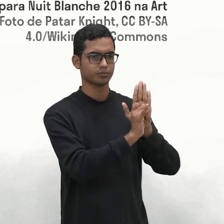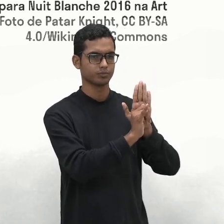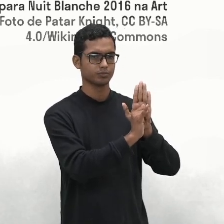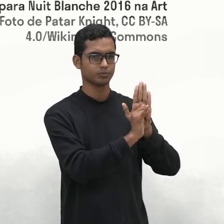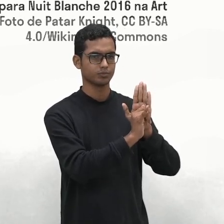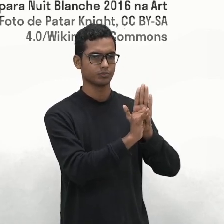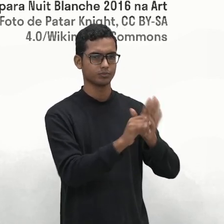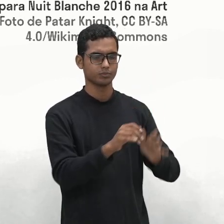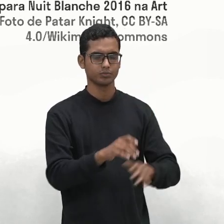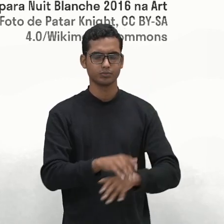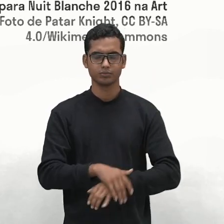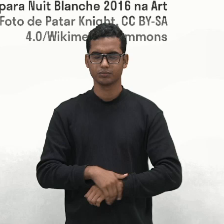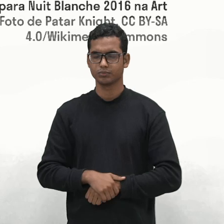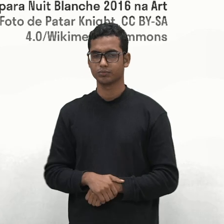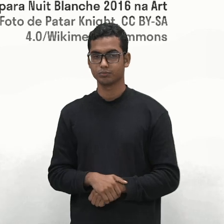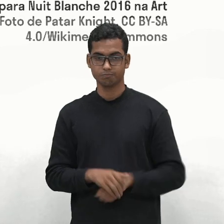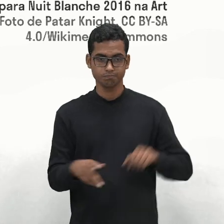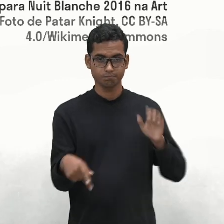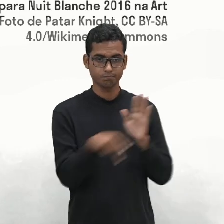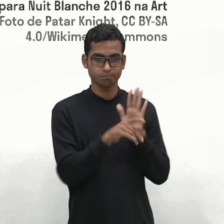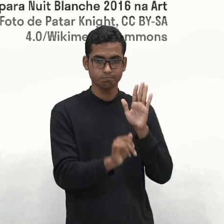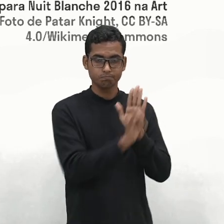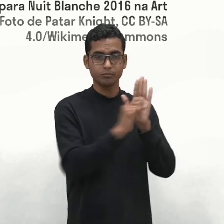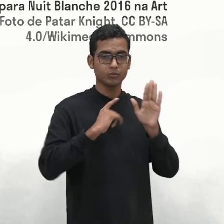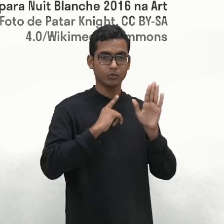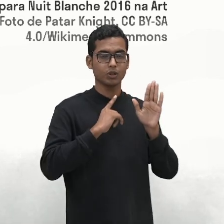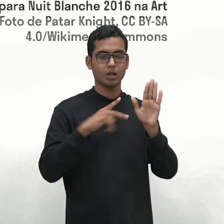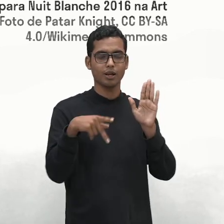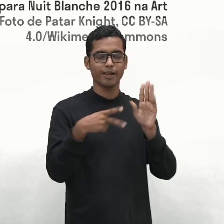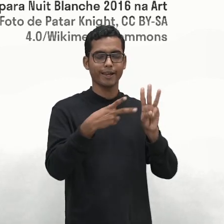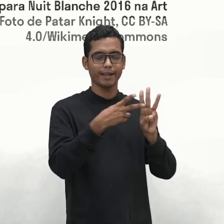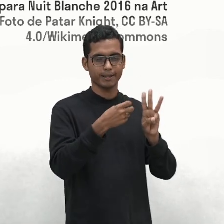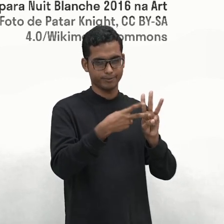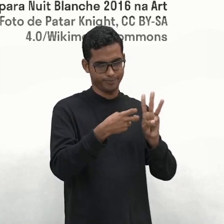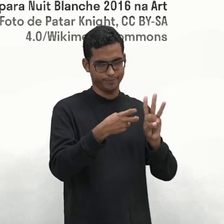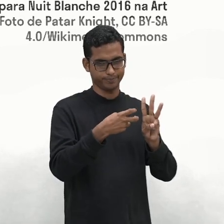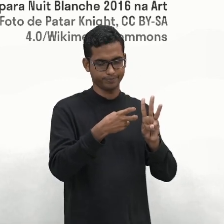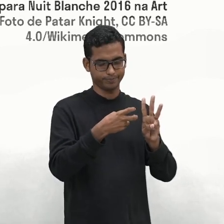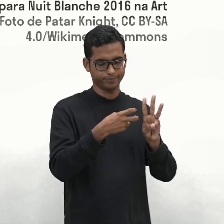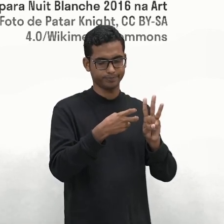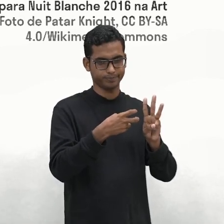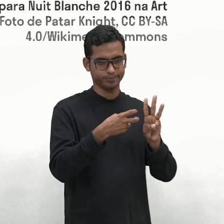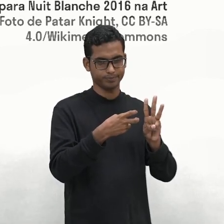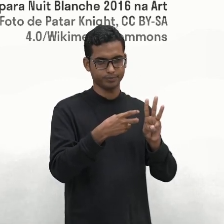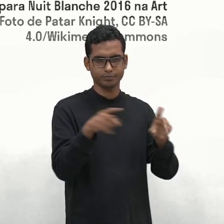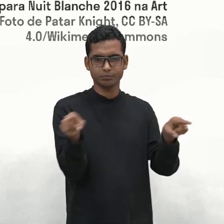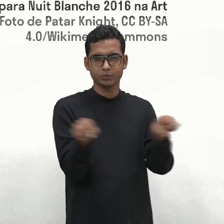as questões da identidade indígena, né, em suas